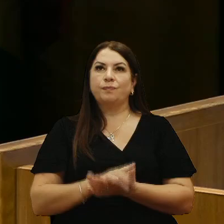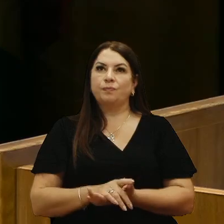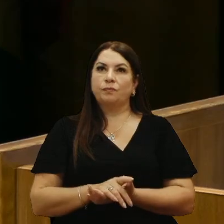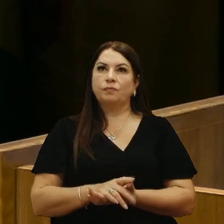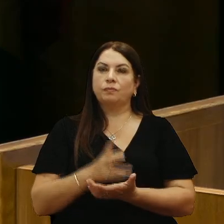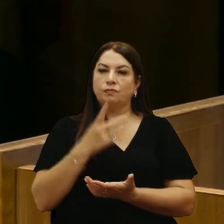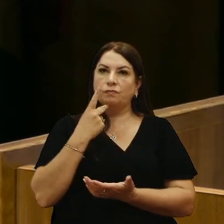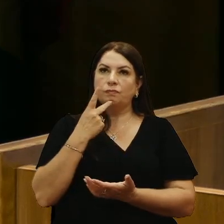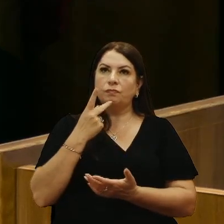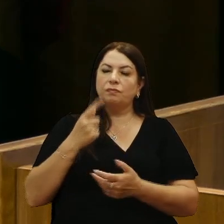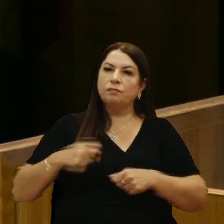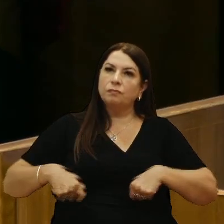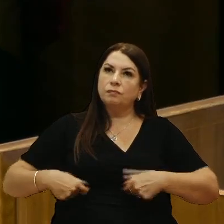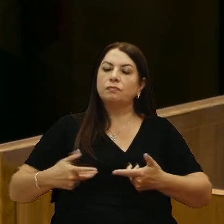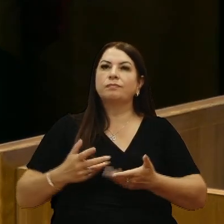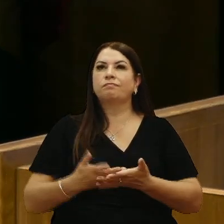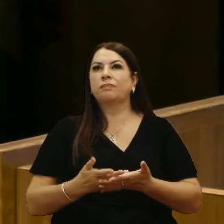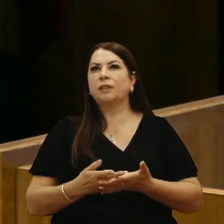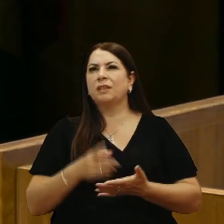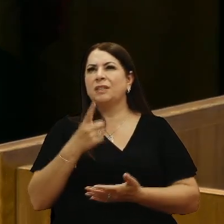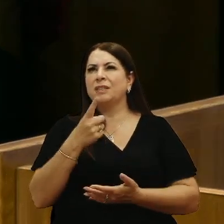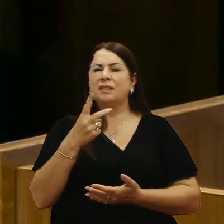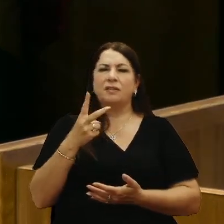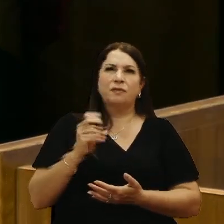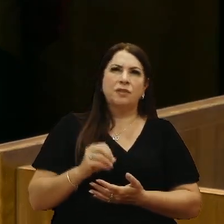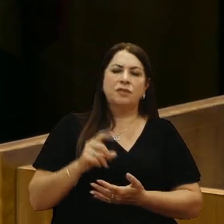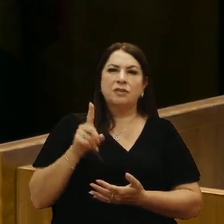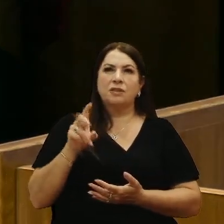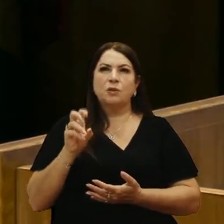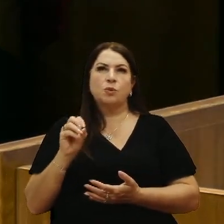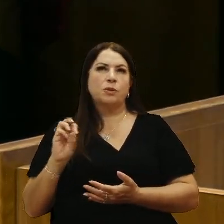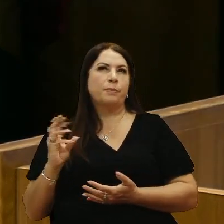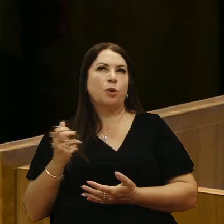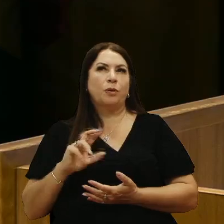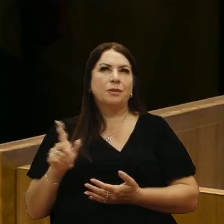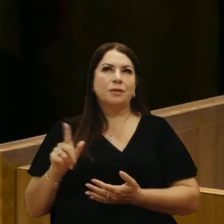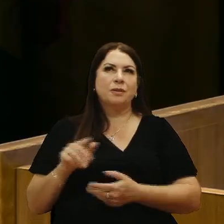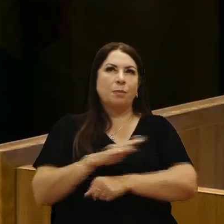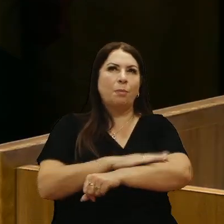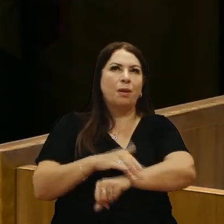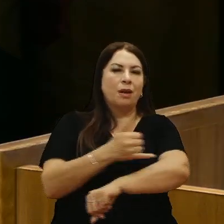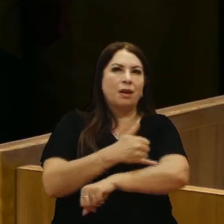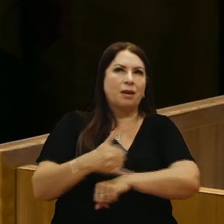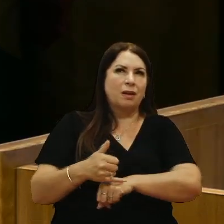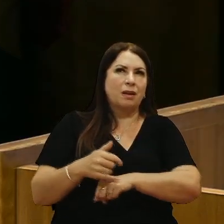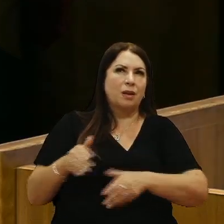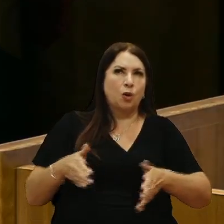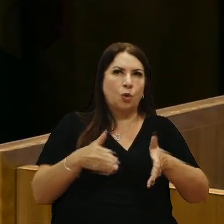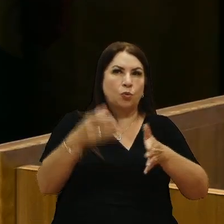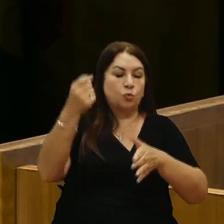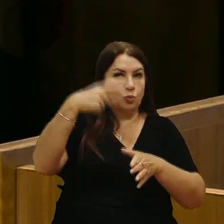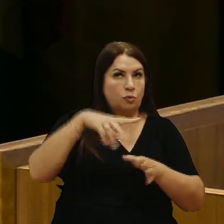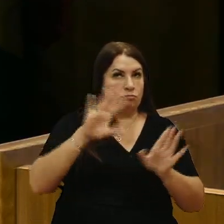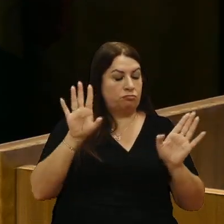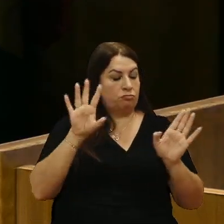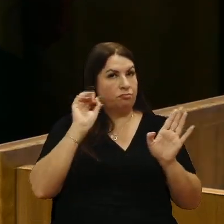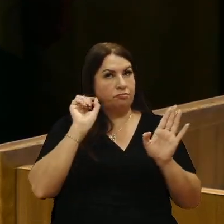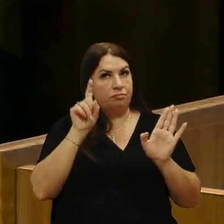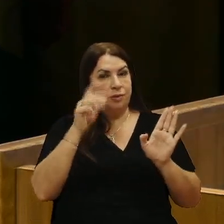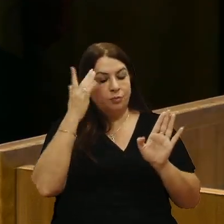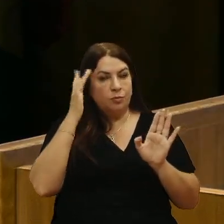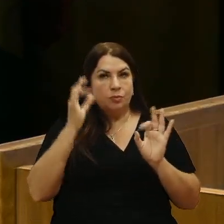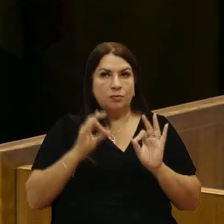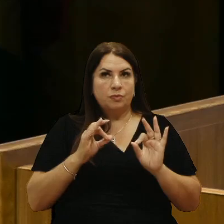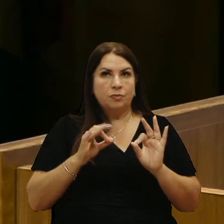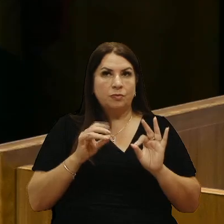Disseram que vão gastar 120, 150 milhões para recapear a Rota do Sol? Parece que foi isso que eu ouvi. Não tenho